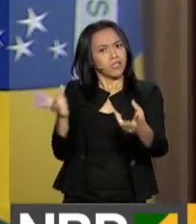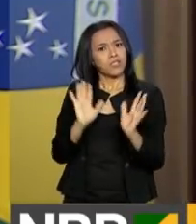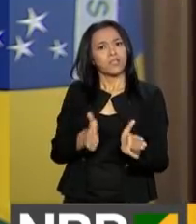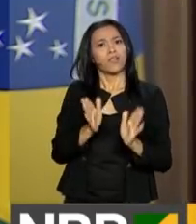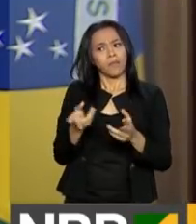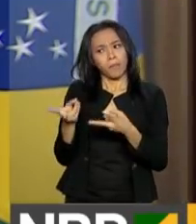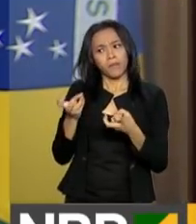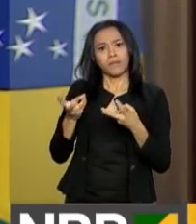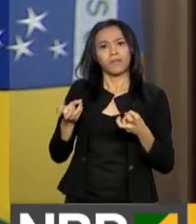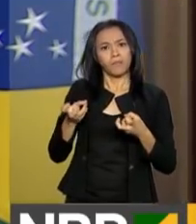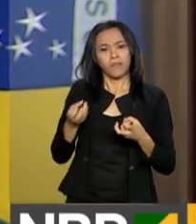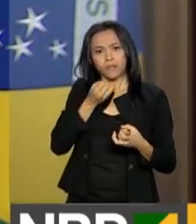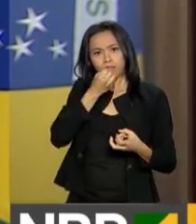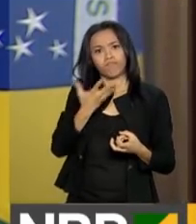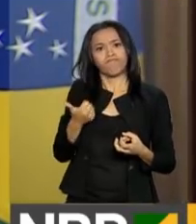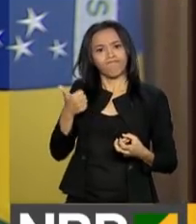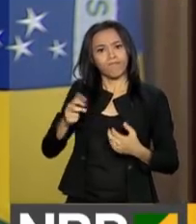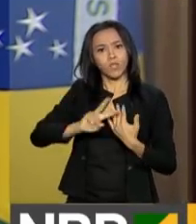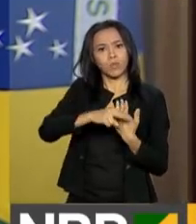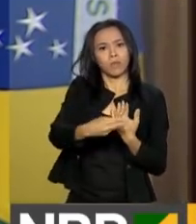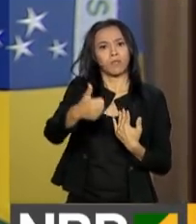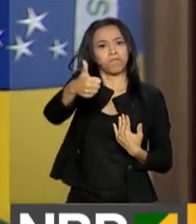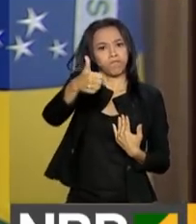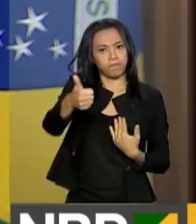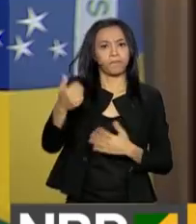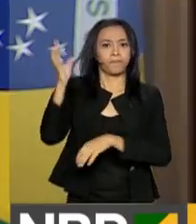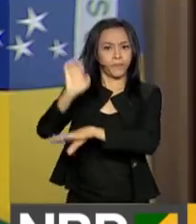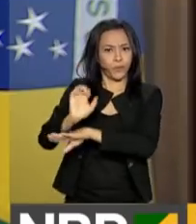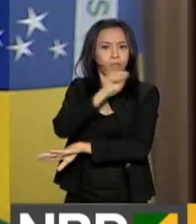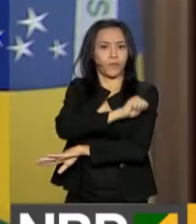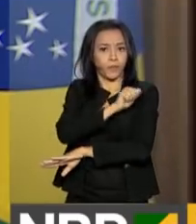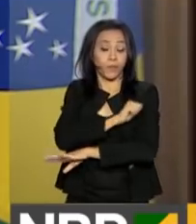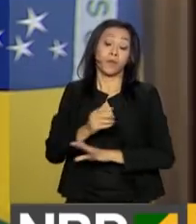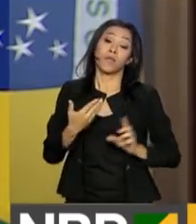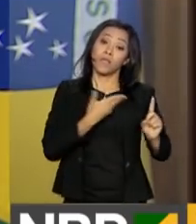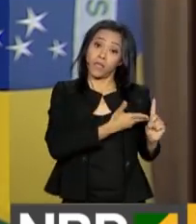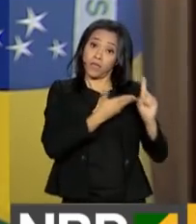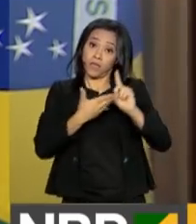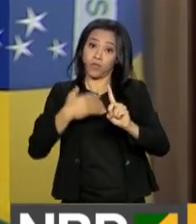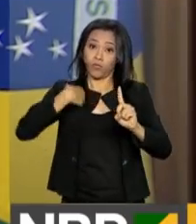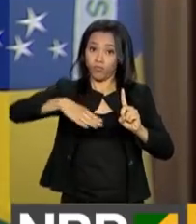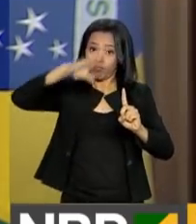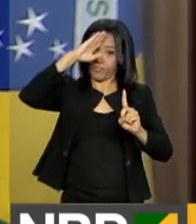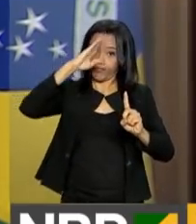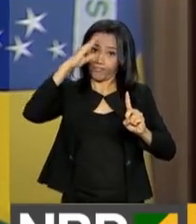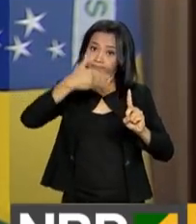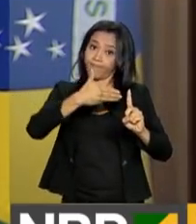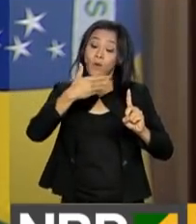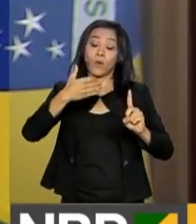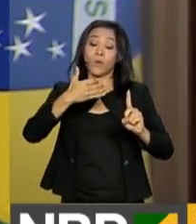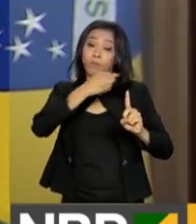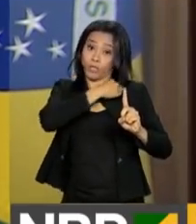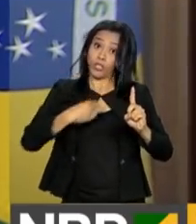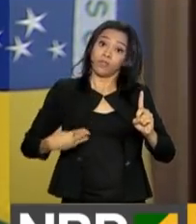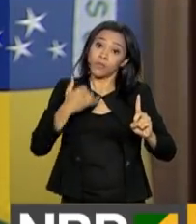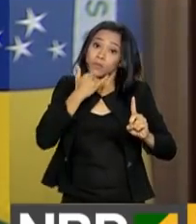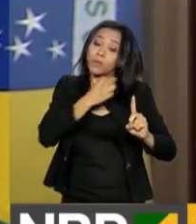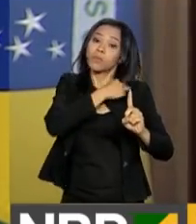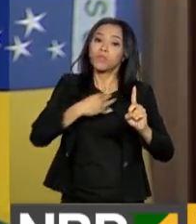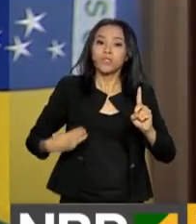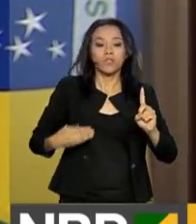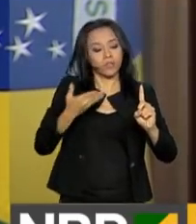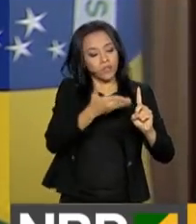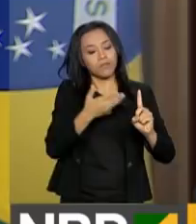apresentando no rio de janeiro e ao longo do tempo inicial juba nós sabemos e estará às melhores os melhores